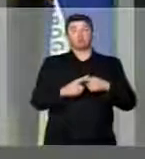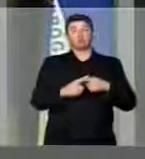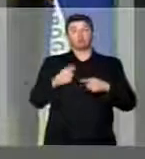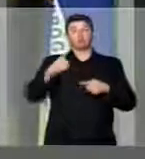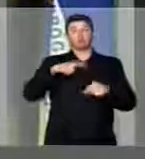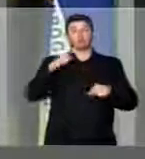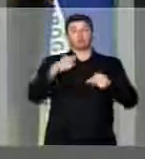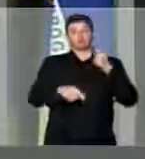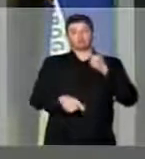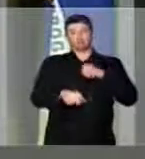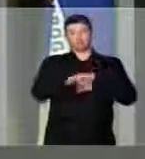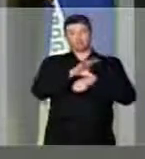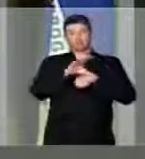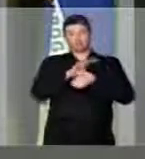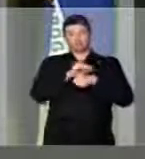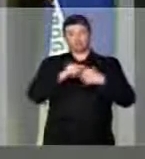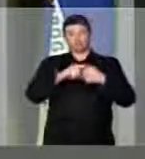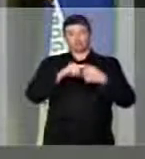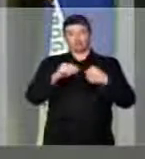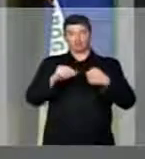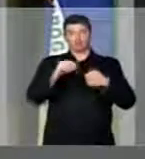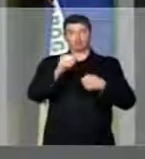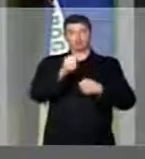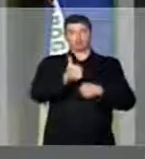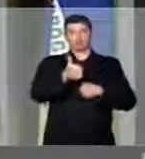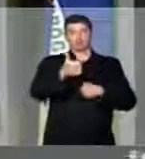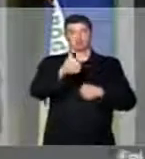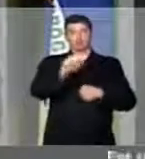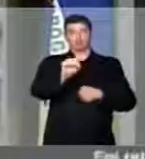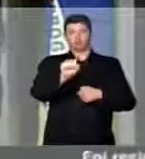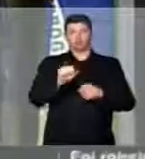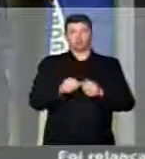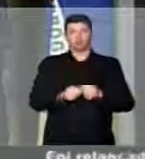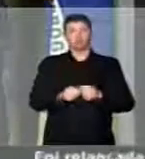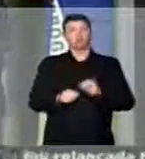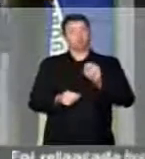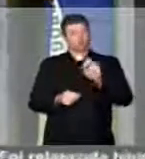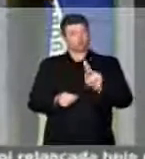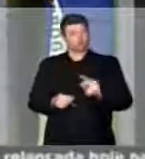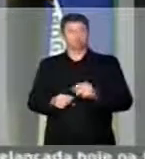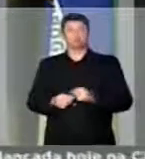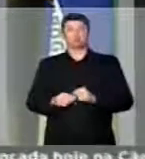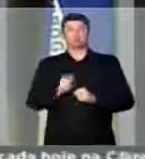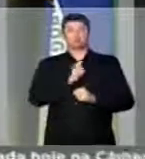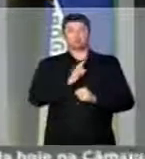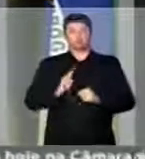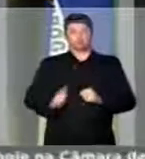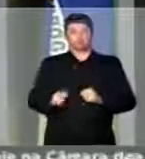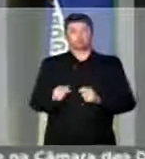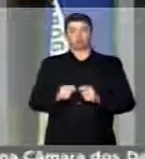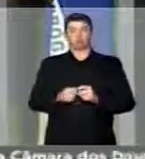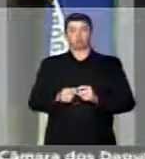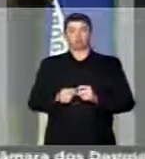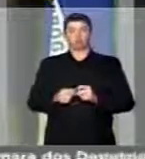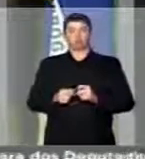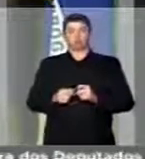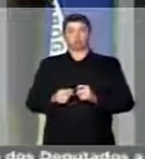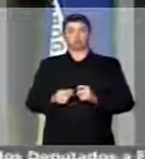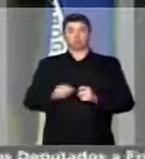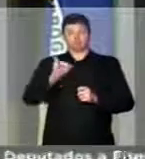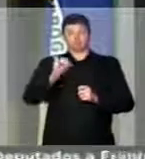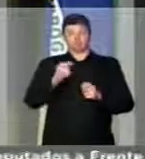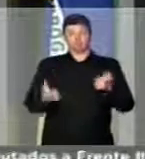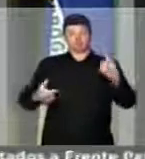vedação constitucional no artigo 128. Pois bem, o governo, caso dê